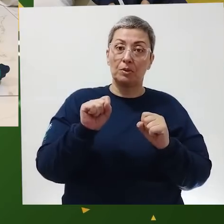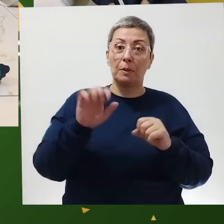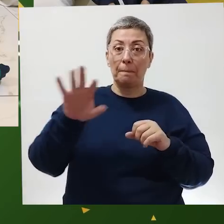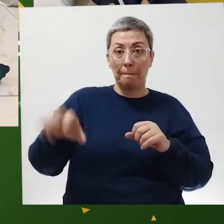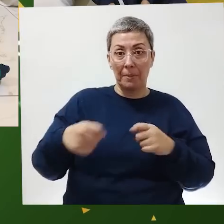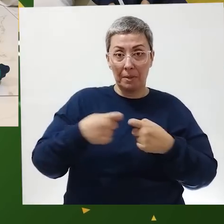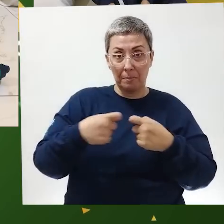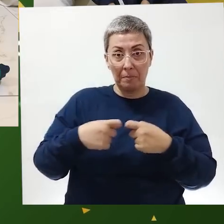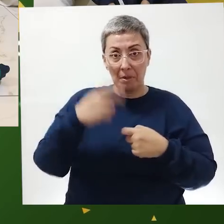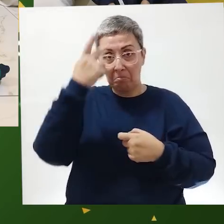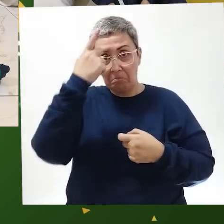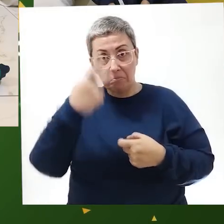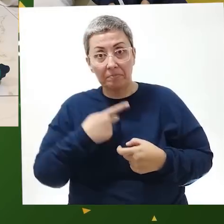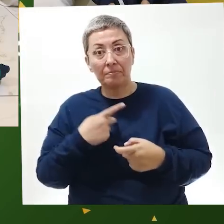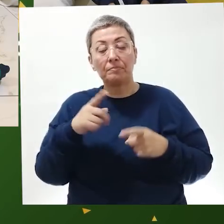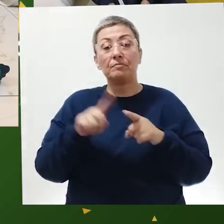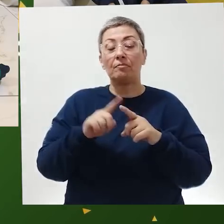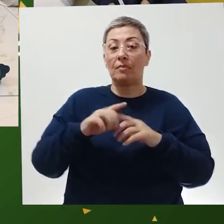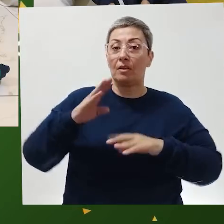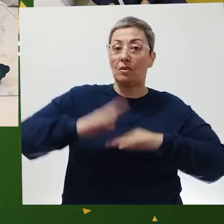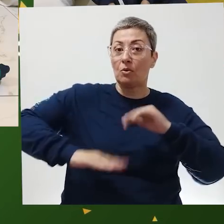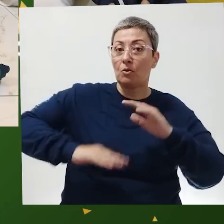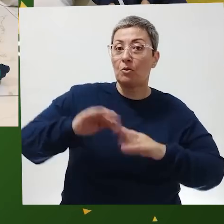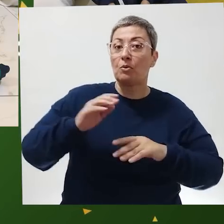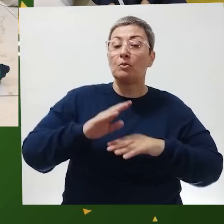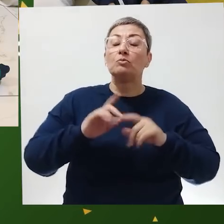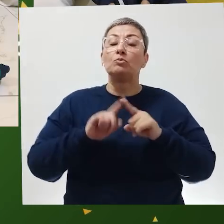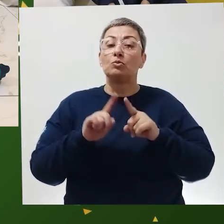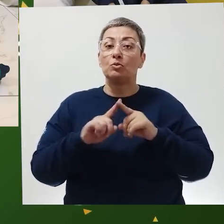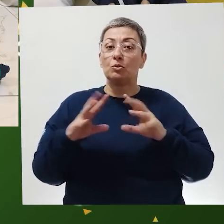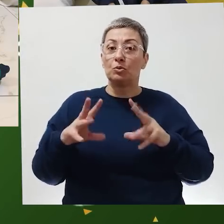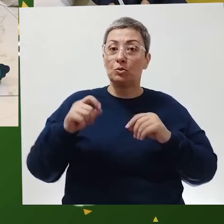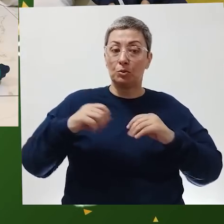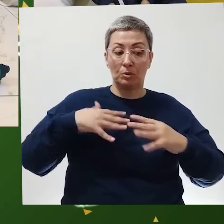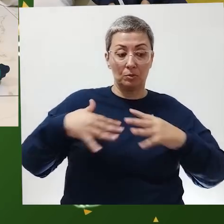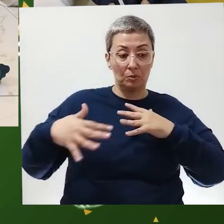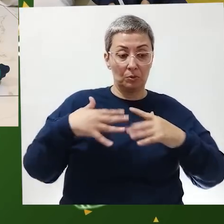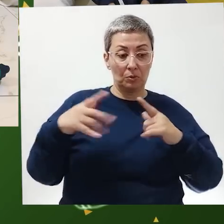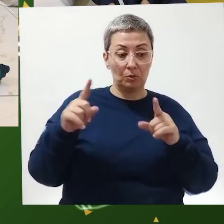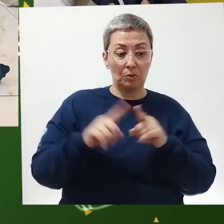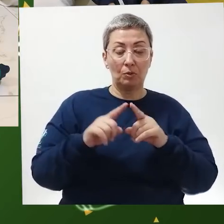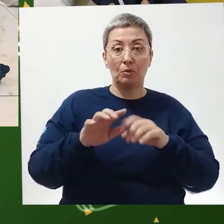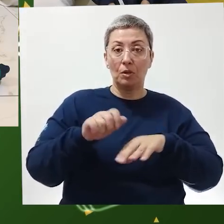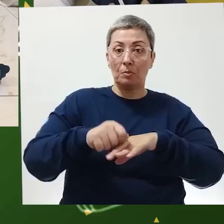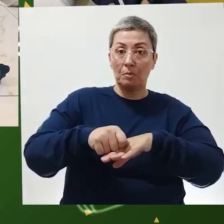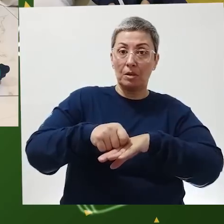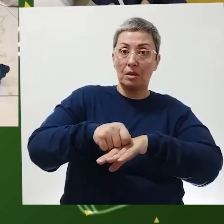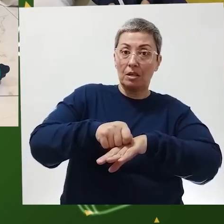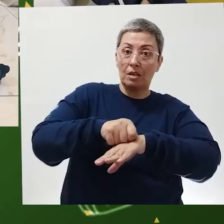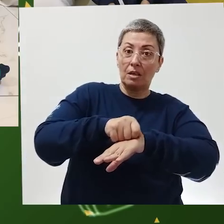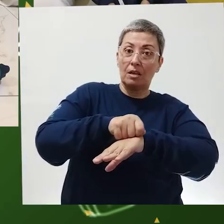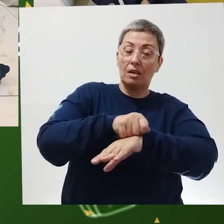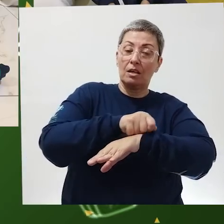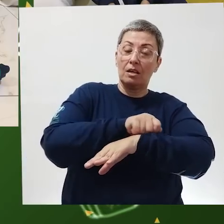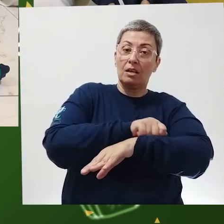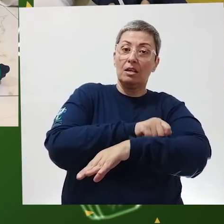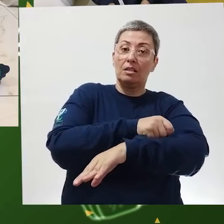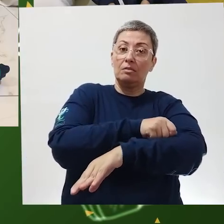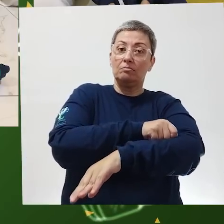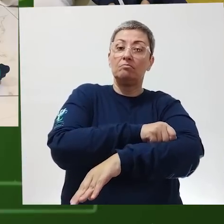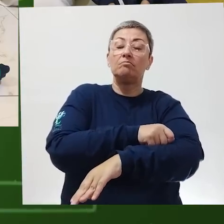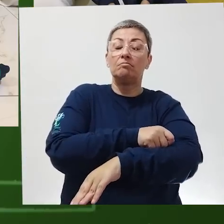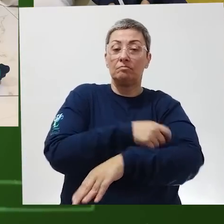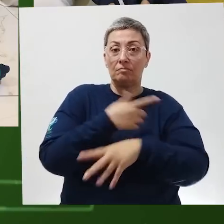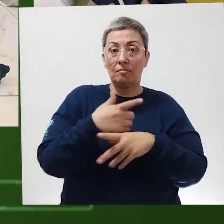pegar a meia sozinha, fazer este movimento e ir subindo essa meia até a